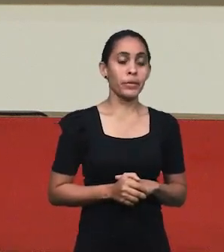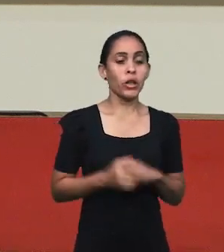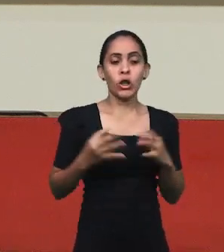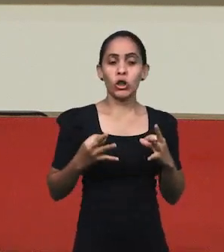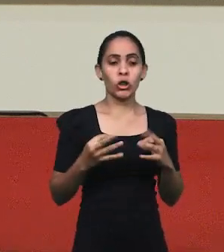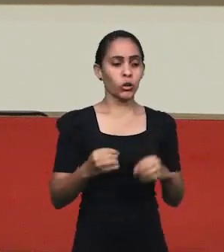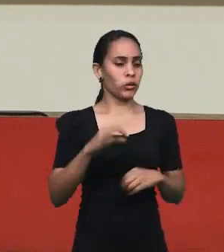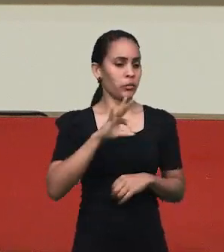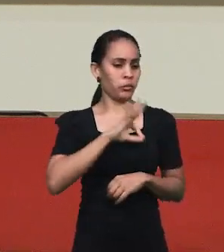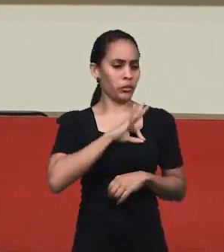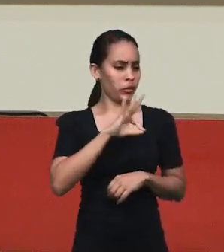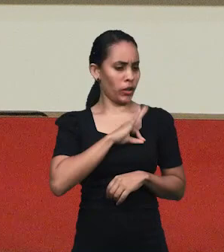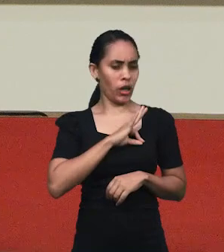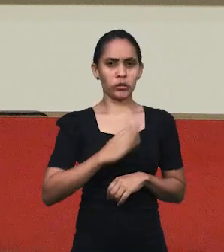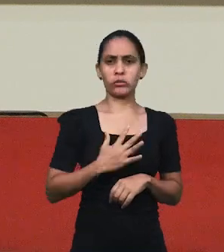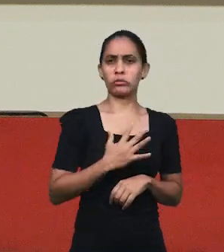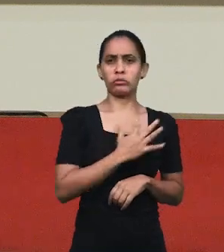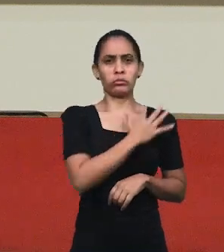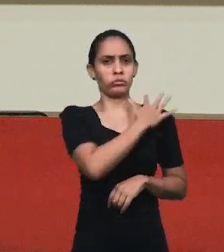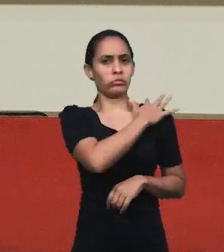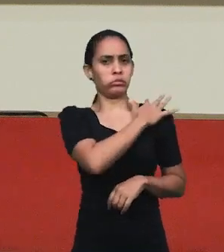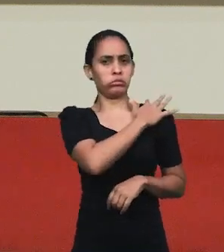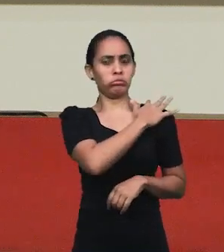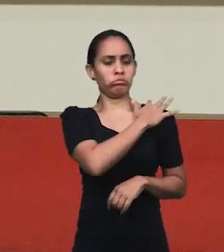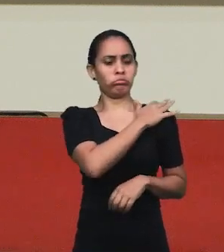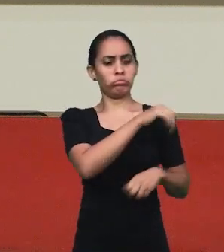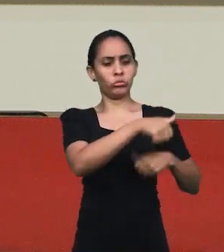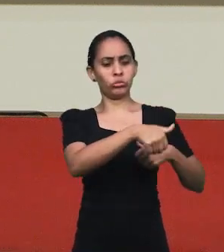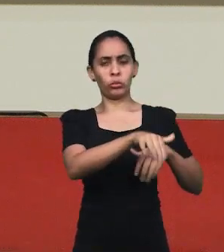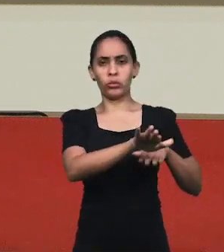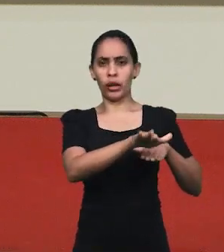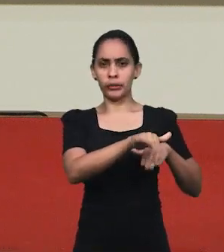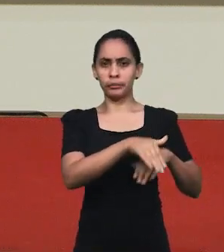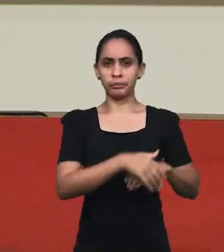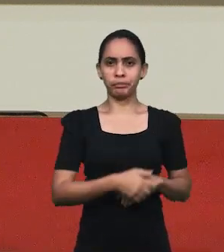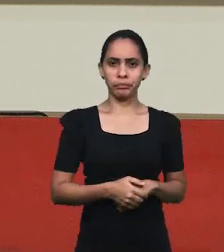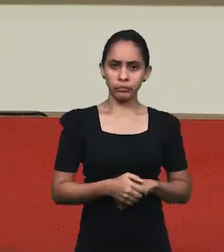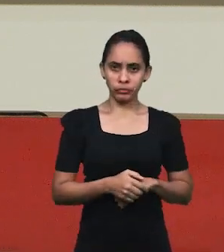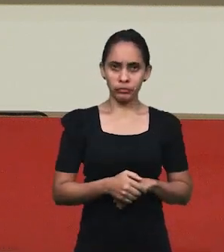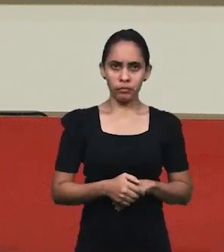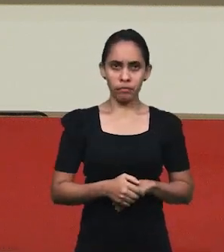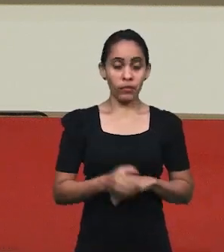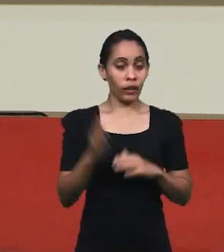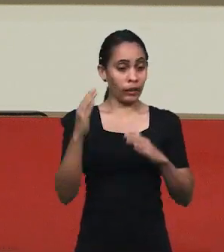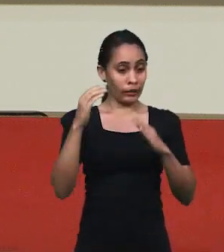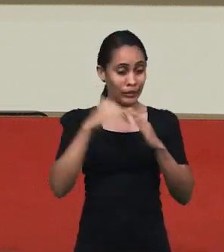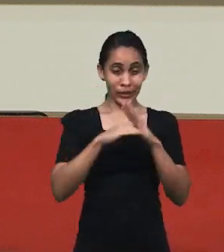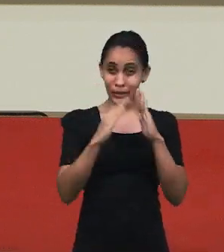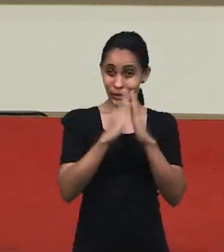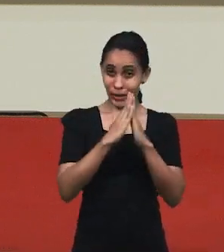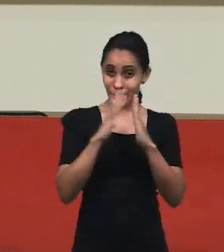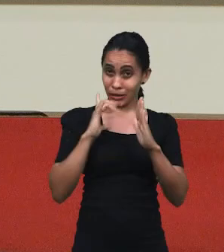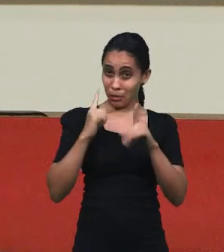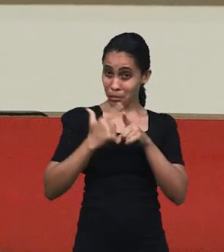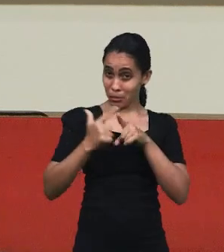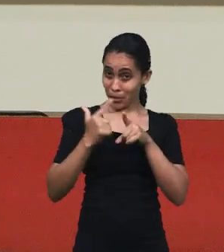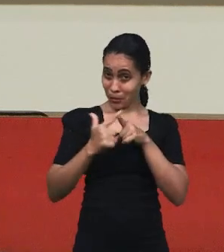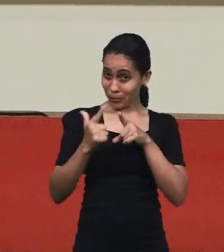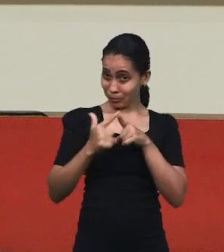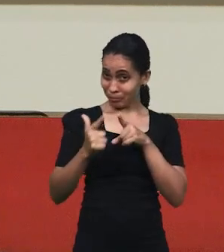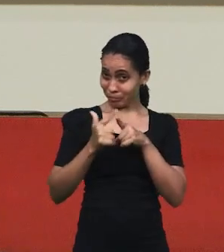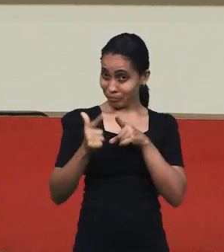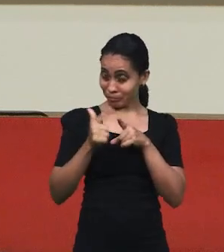que todos os policiais, os comandantes, os soldados, e às vezes dentro de